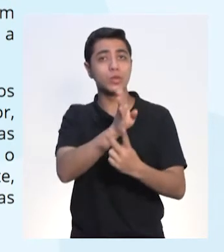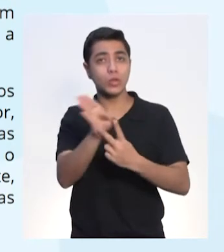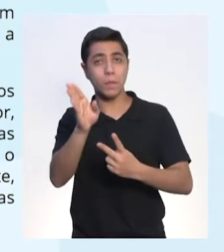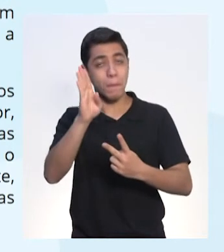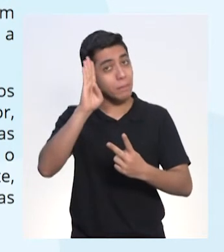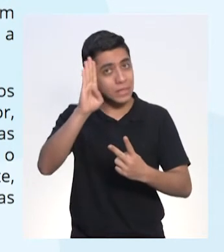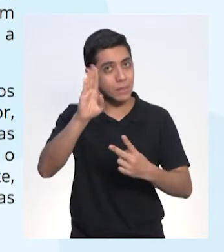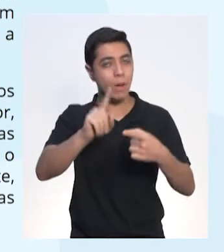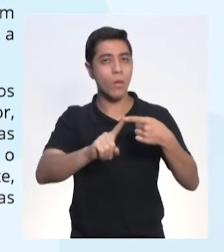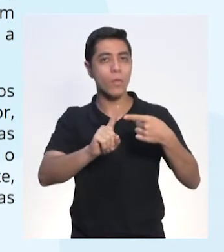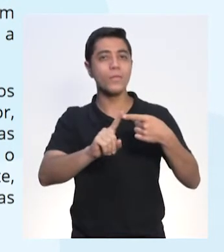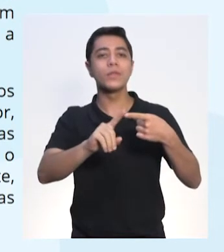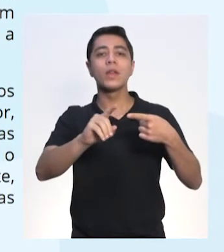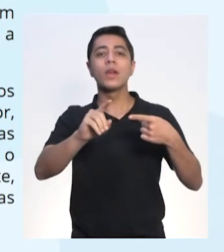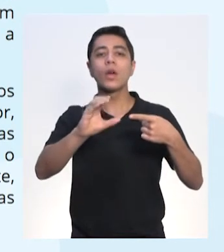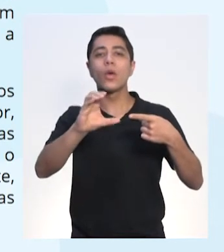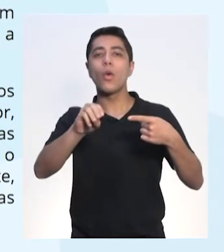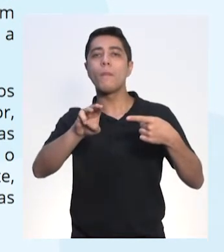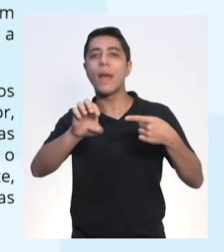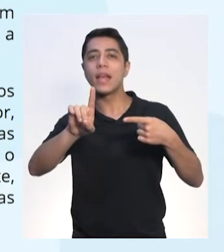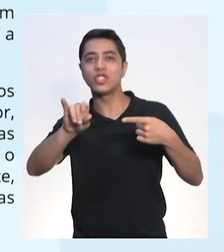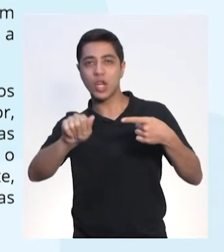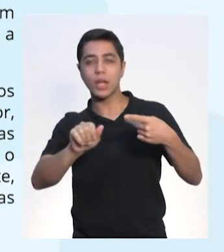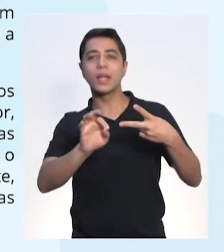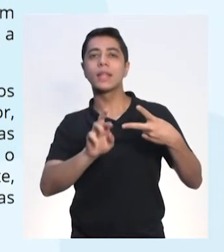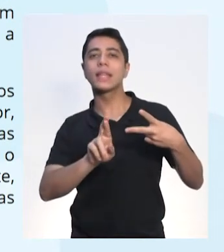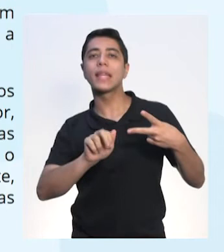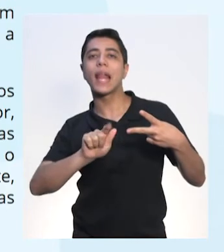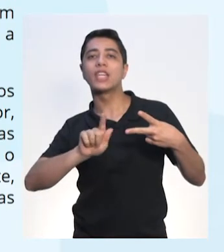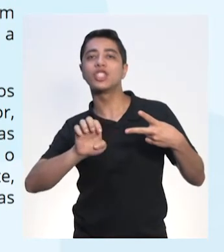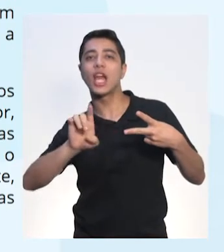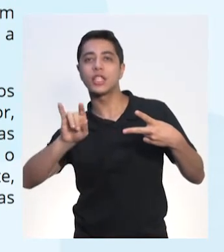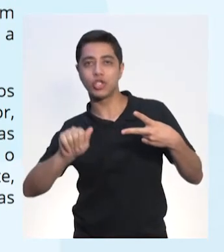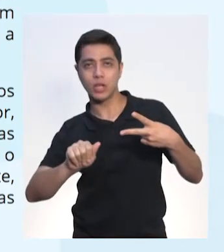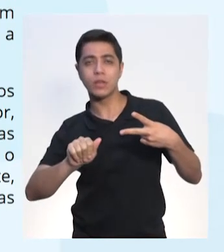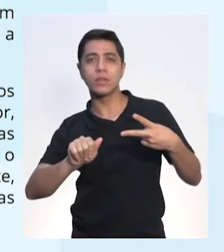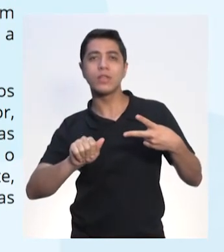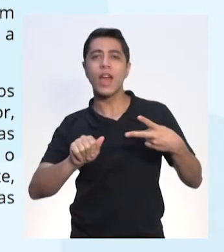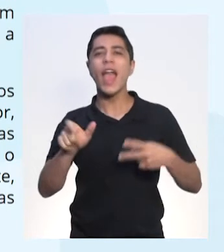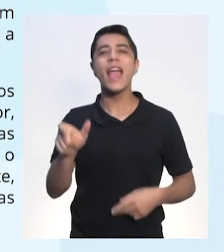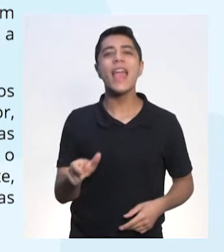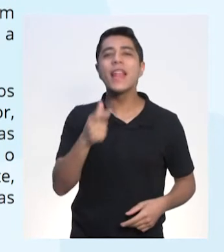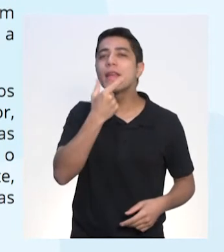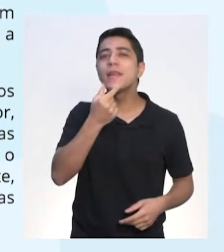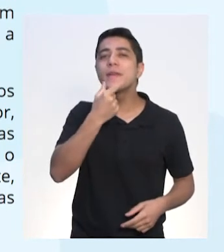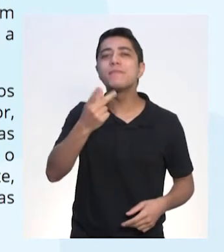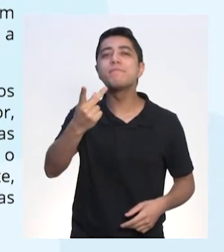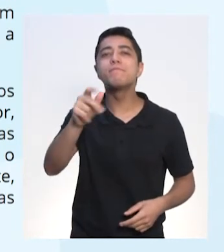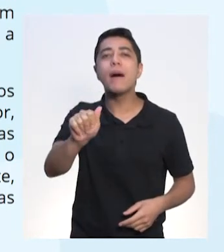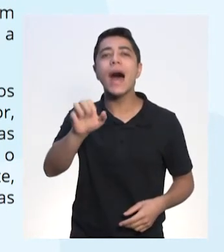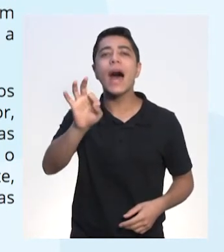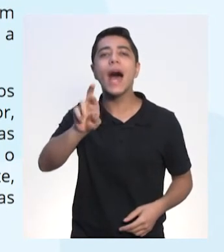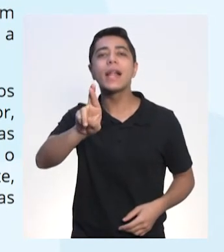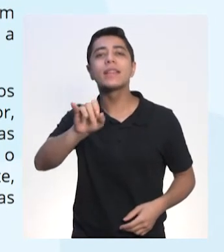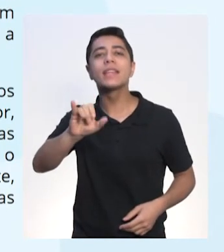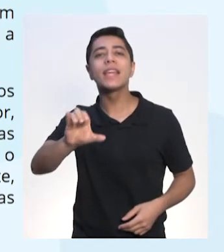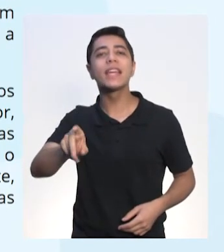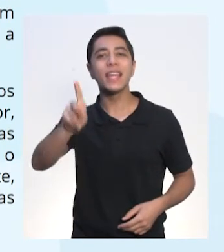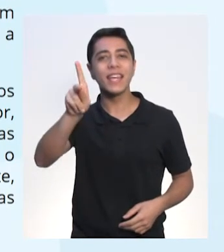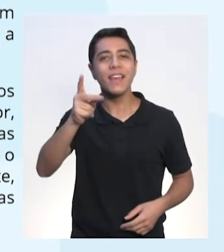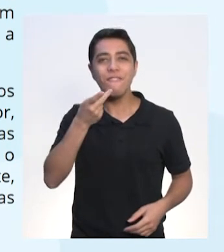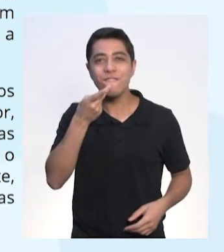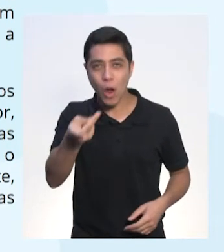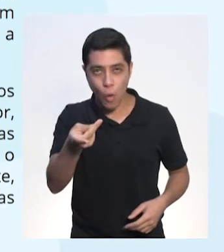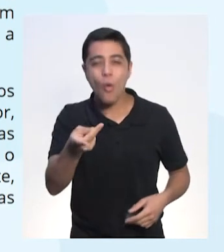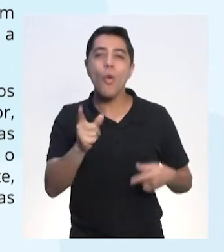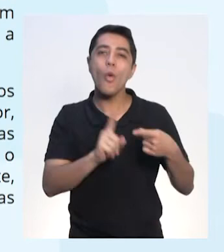o Patrick escreveu aqui que a comédia faz rir e a tragédia faz chorar. Mais ou menos isso. Né? São características um pouquinho